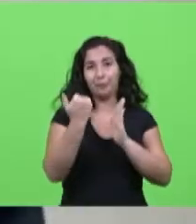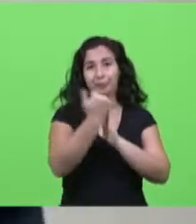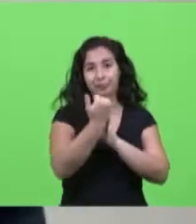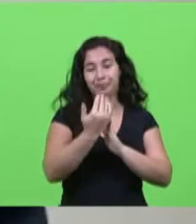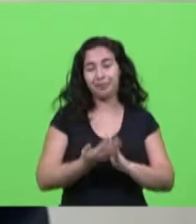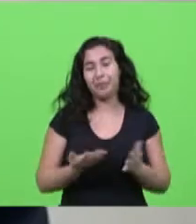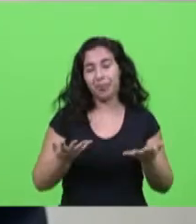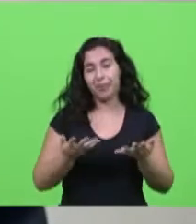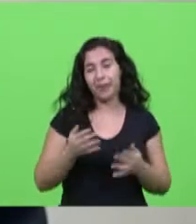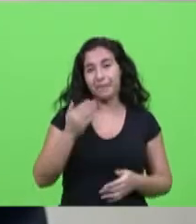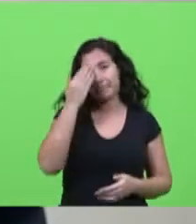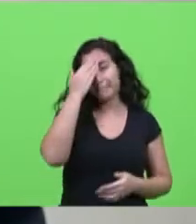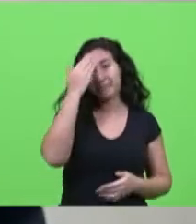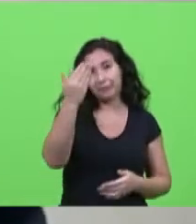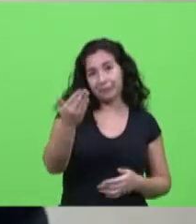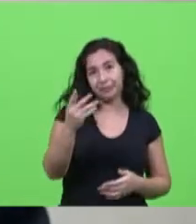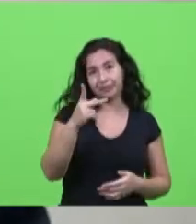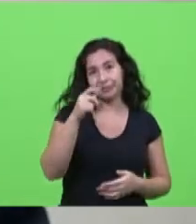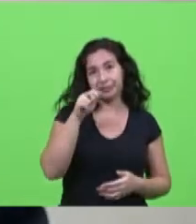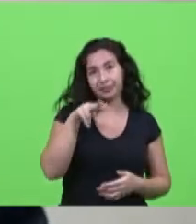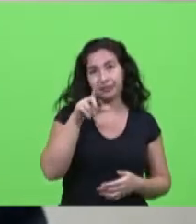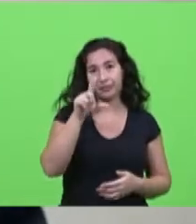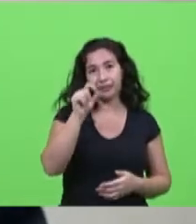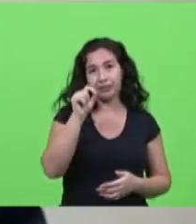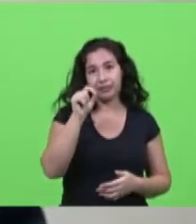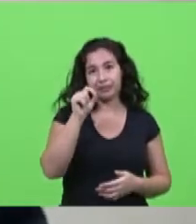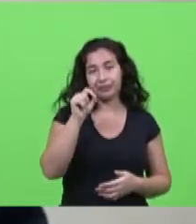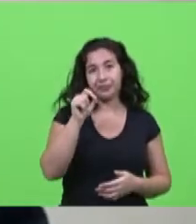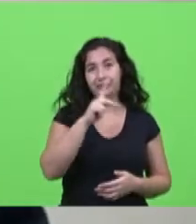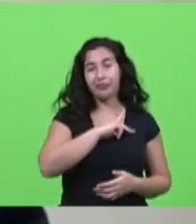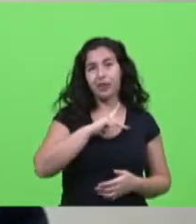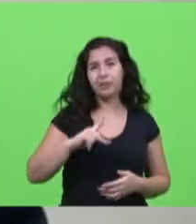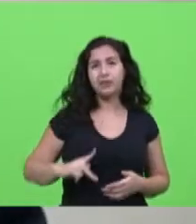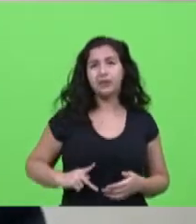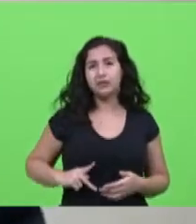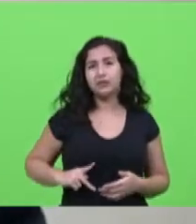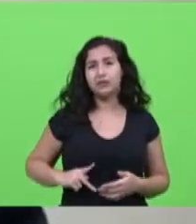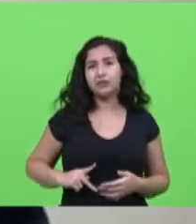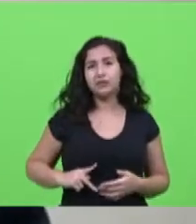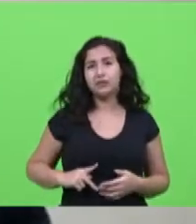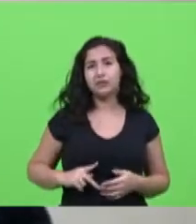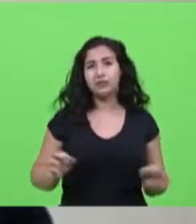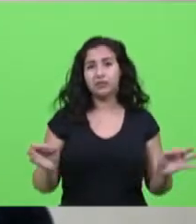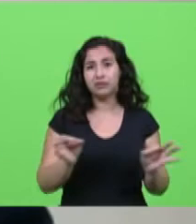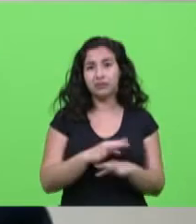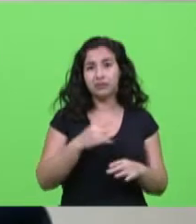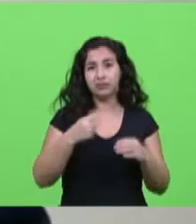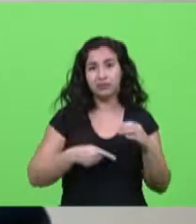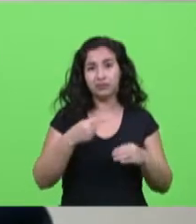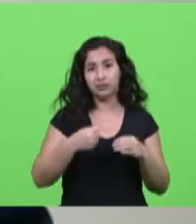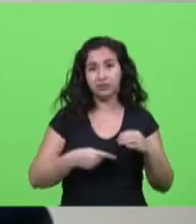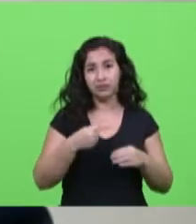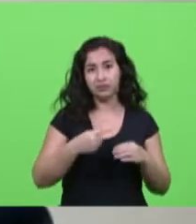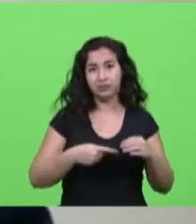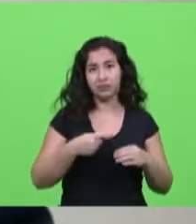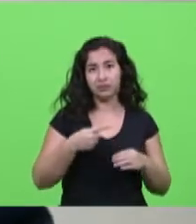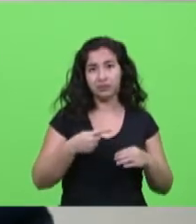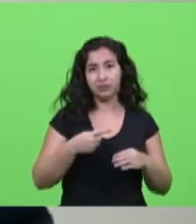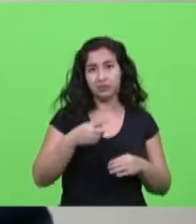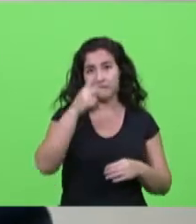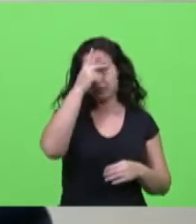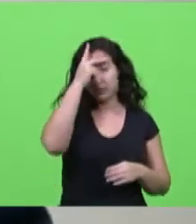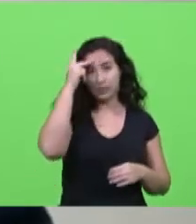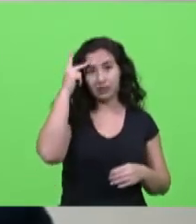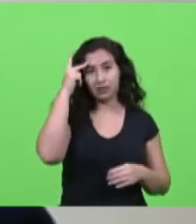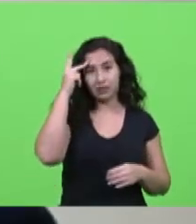obrigado, deputado Paulo Wessel. Presidente. Encerrada a discussão, tem a palavra para presidente. Encaminhamento de votação, deputada